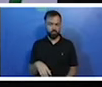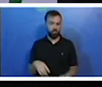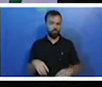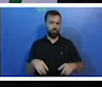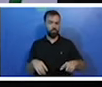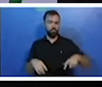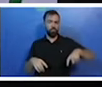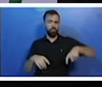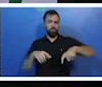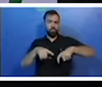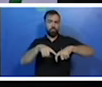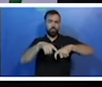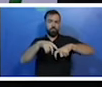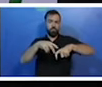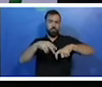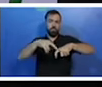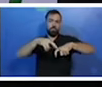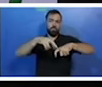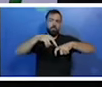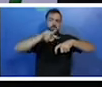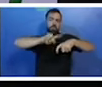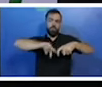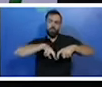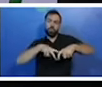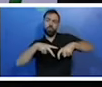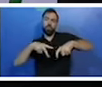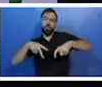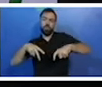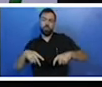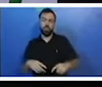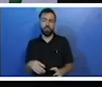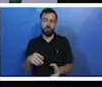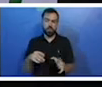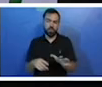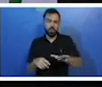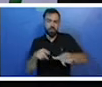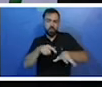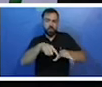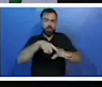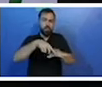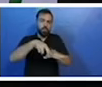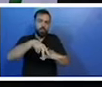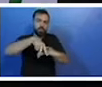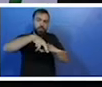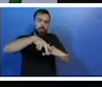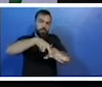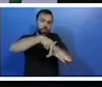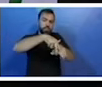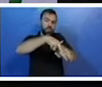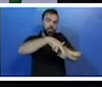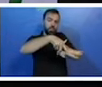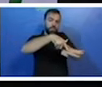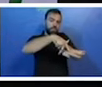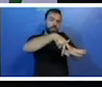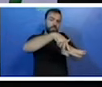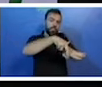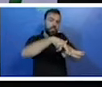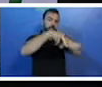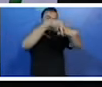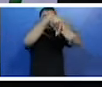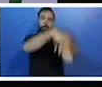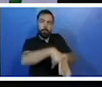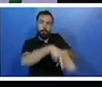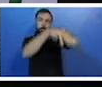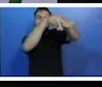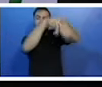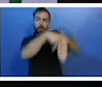uma rampa. É um esporte que consiste em deslizar sobre o solo, superando obstáculos em cima de uma prancha com rodas,